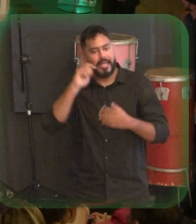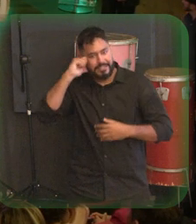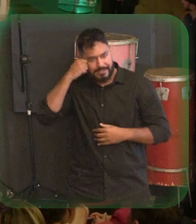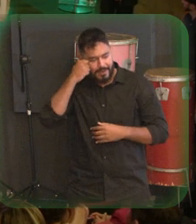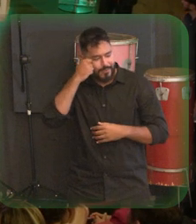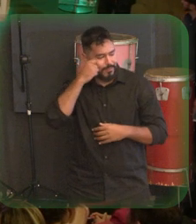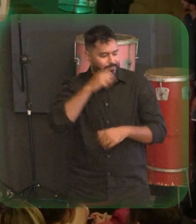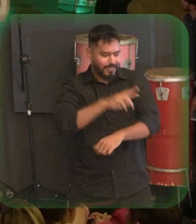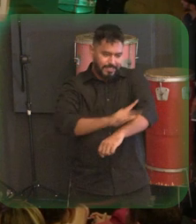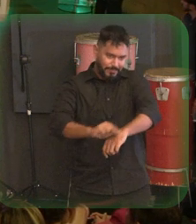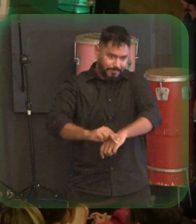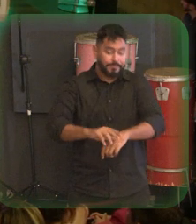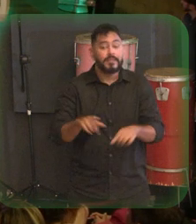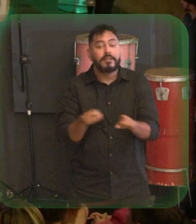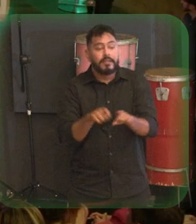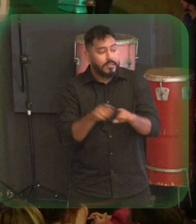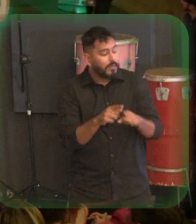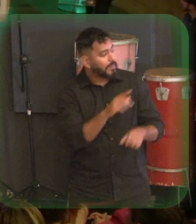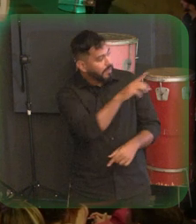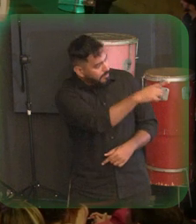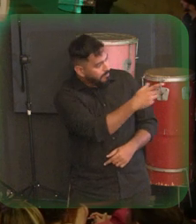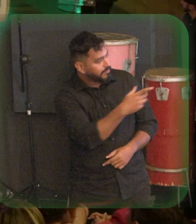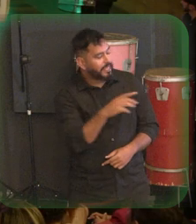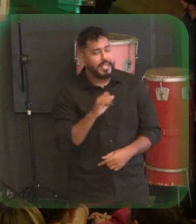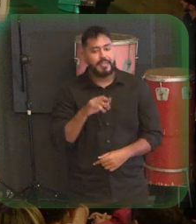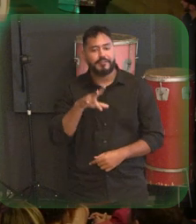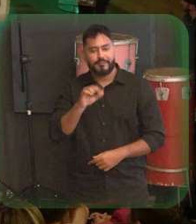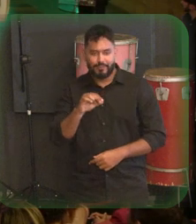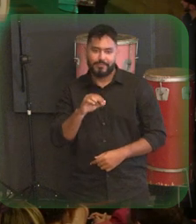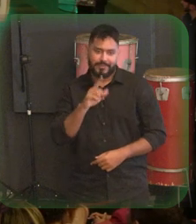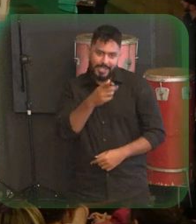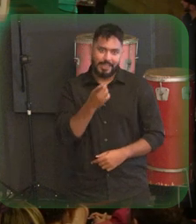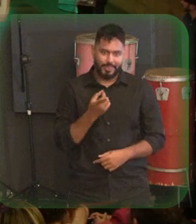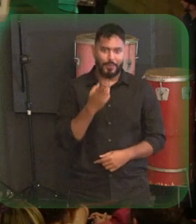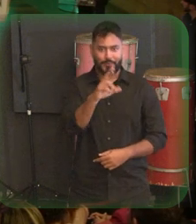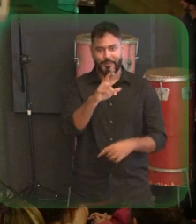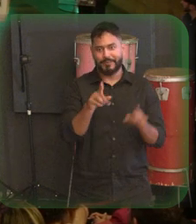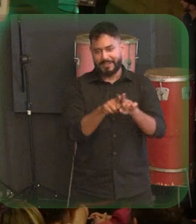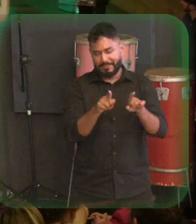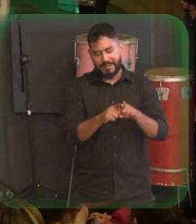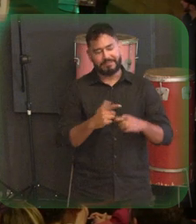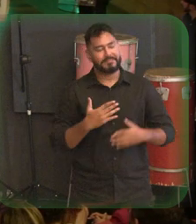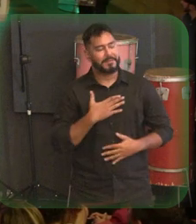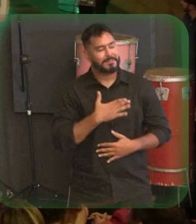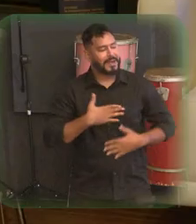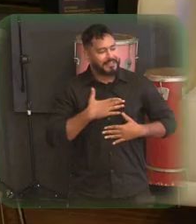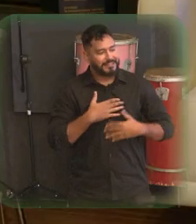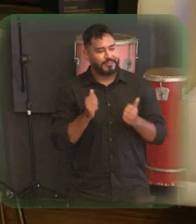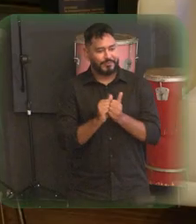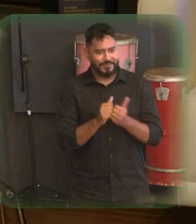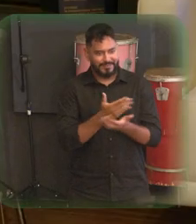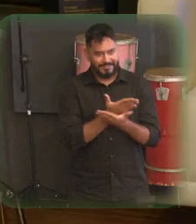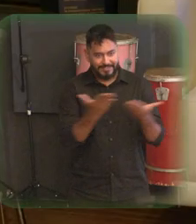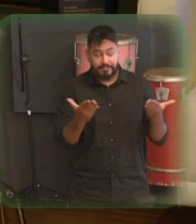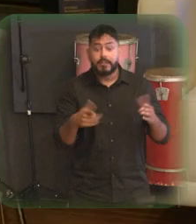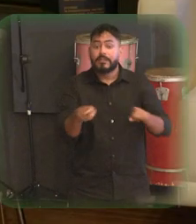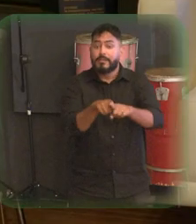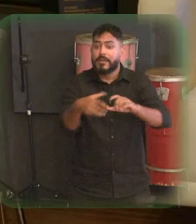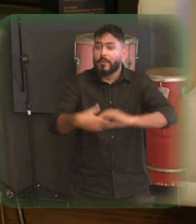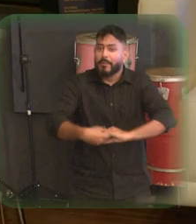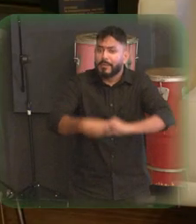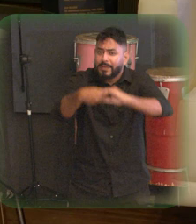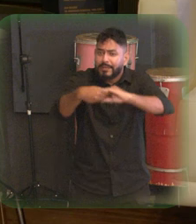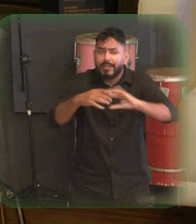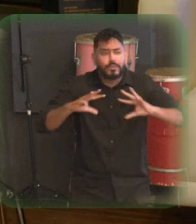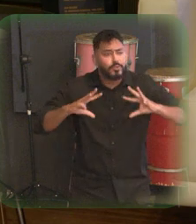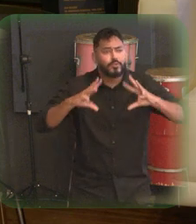isso é bom frisar, Paivo de Xambá. Então, é um prazer estar com vocês aqui. Quero cumprimentar a todos que